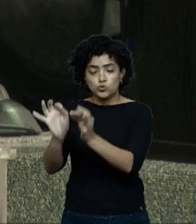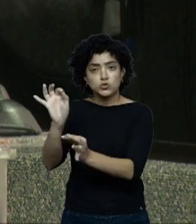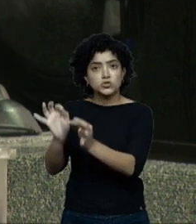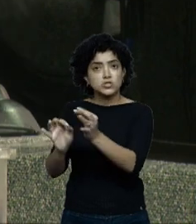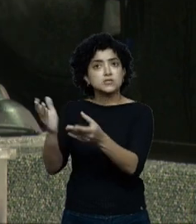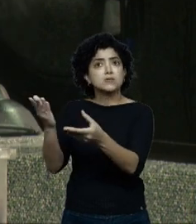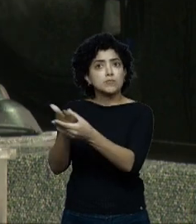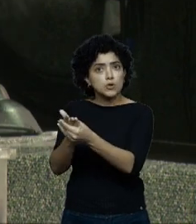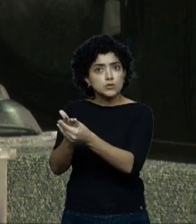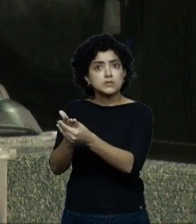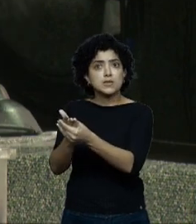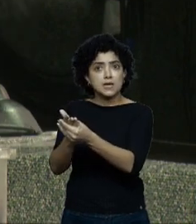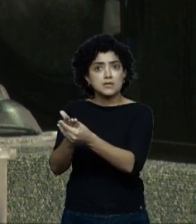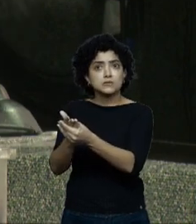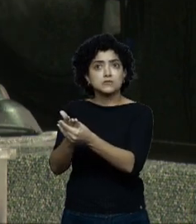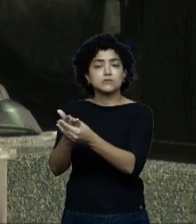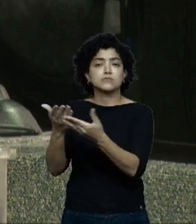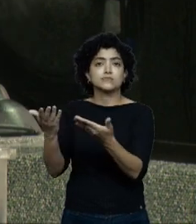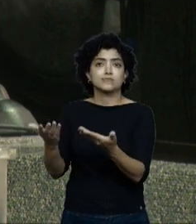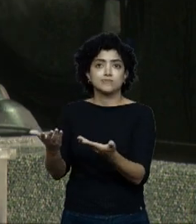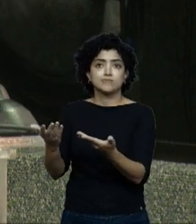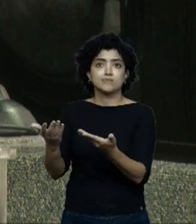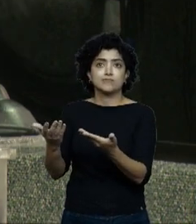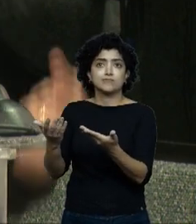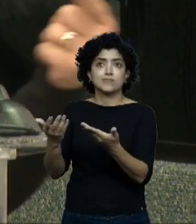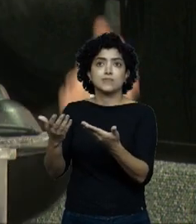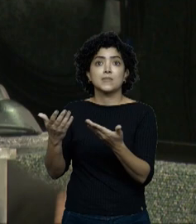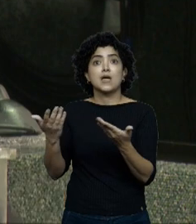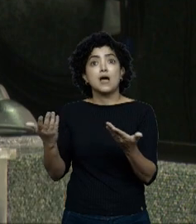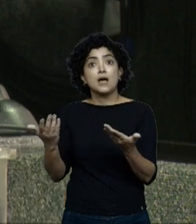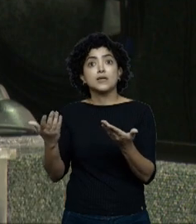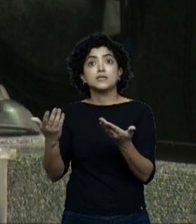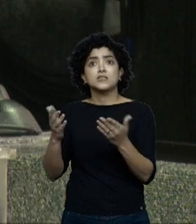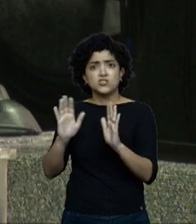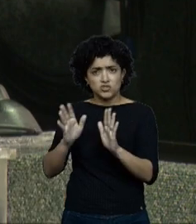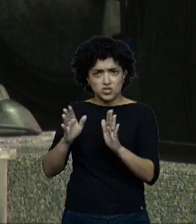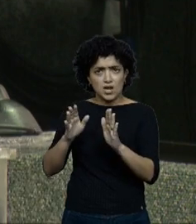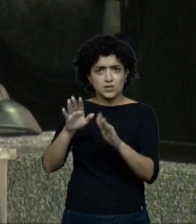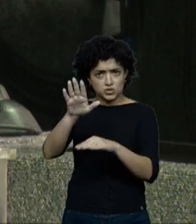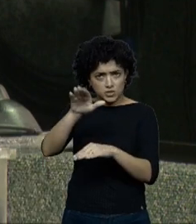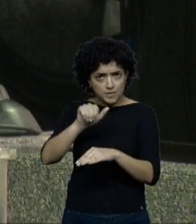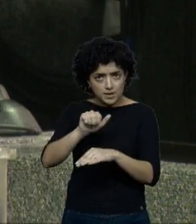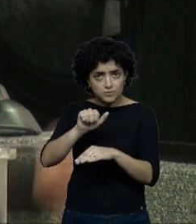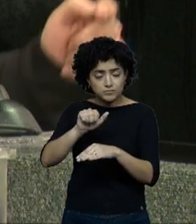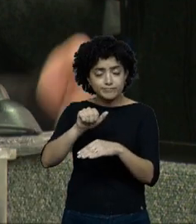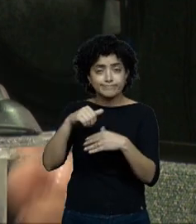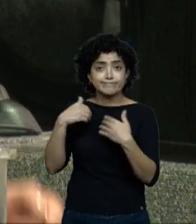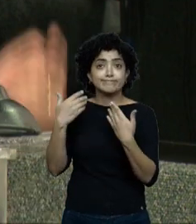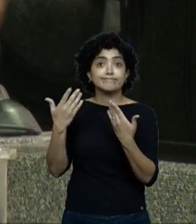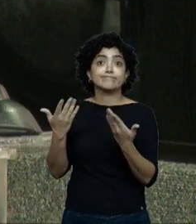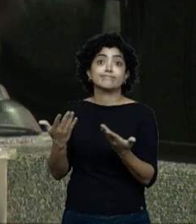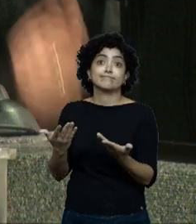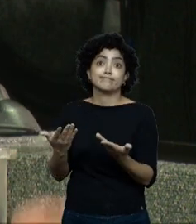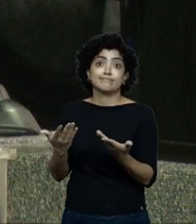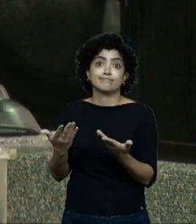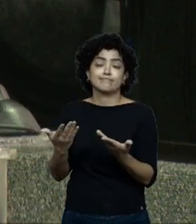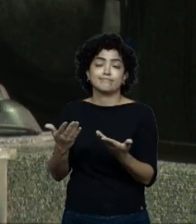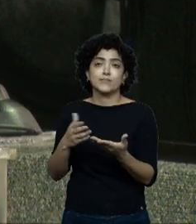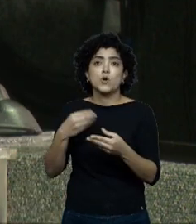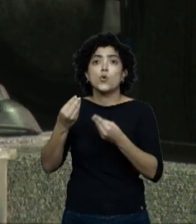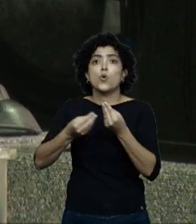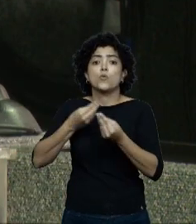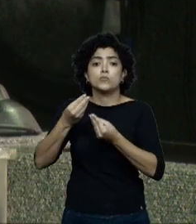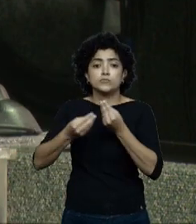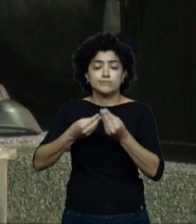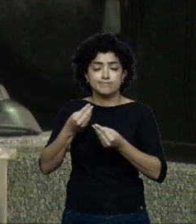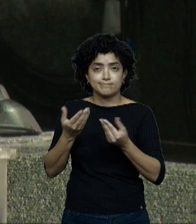justiça o direito do processo é chamado E aí Pergunta se já foram chamados e se estão sendo Como está sendo